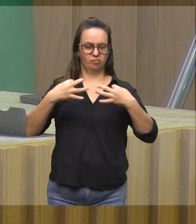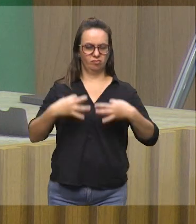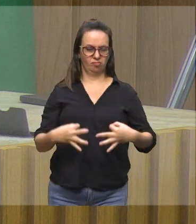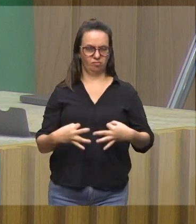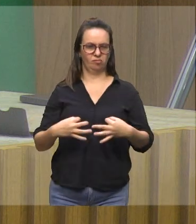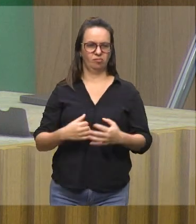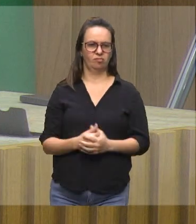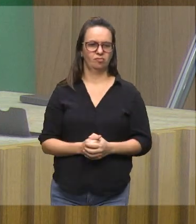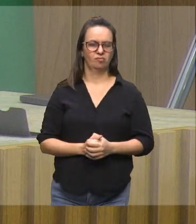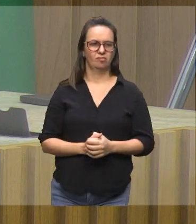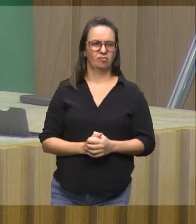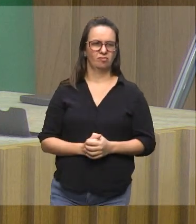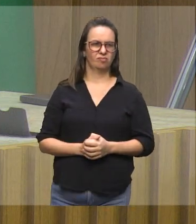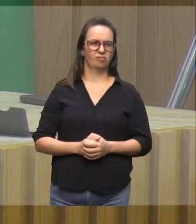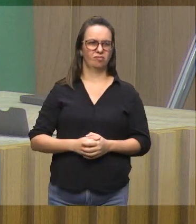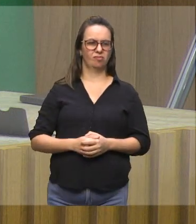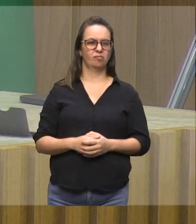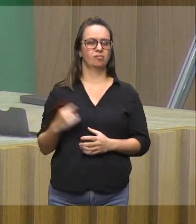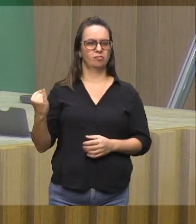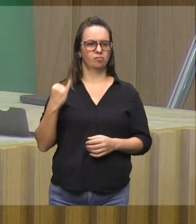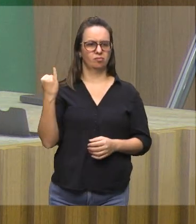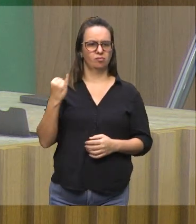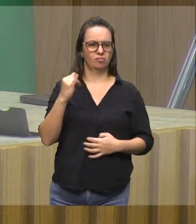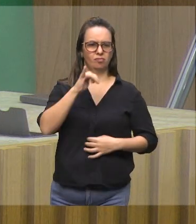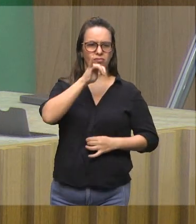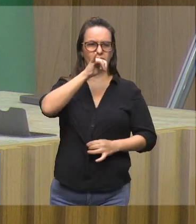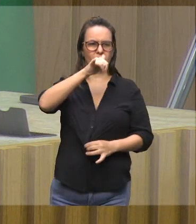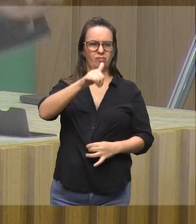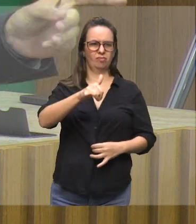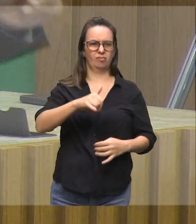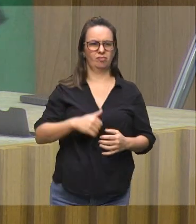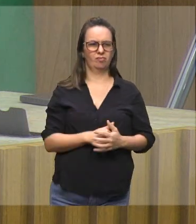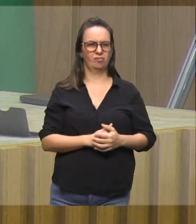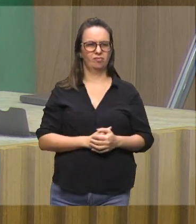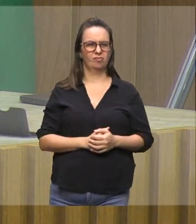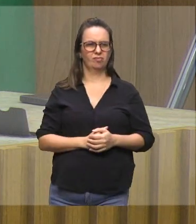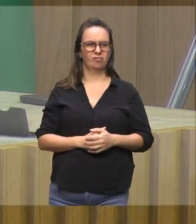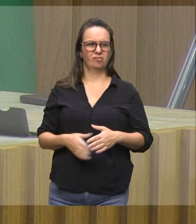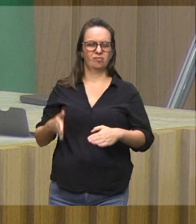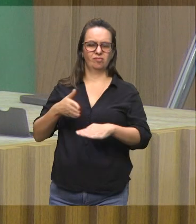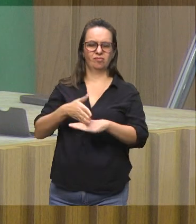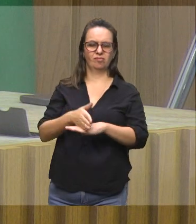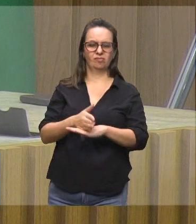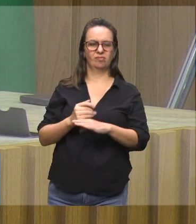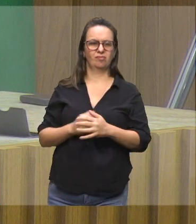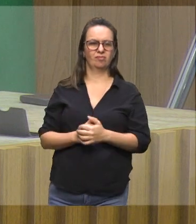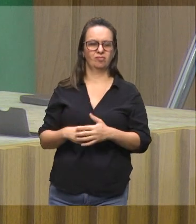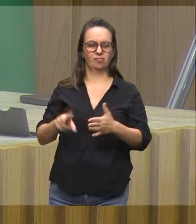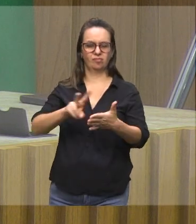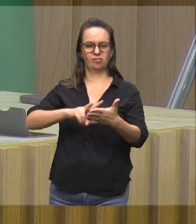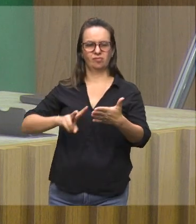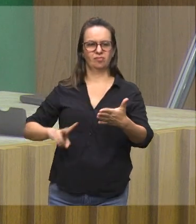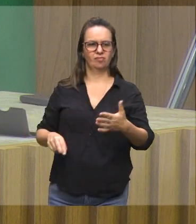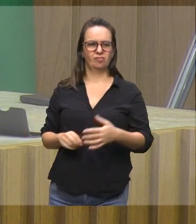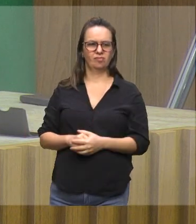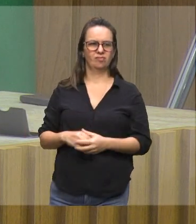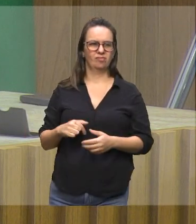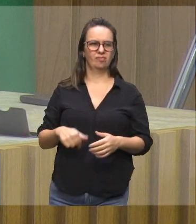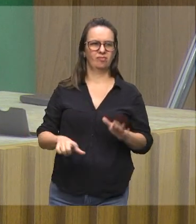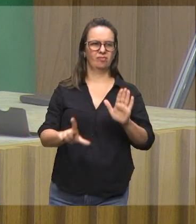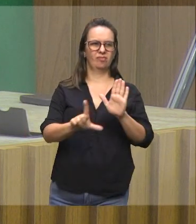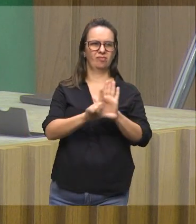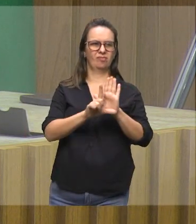pontualidade. O que eu queria destacar aqui é que entrou na leitura de hoje a Lei de